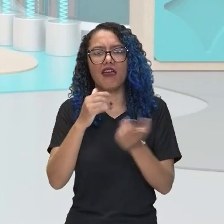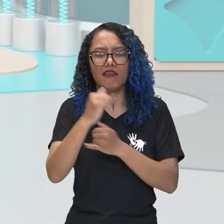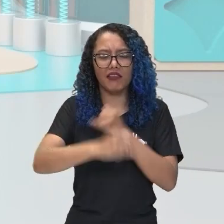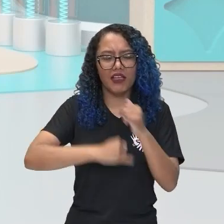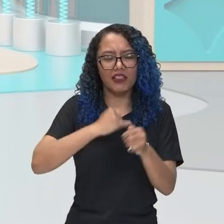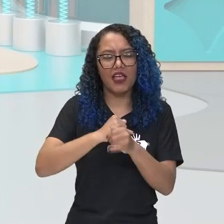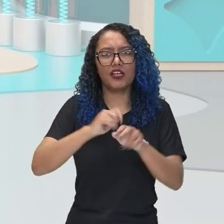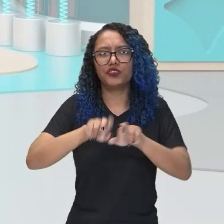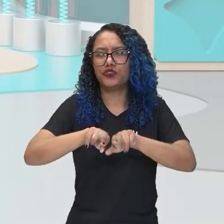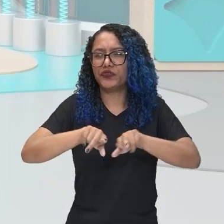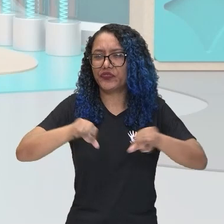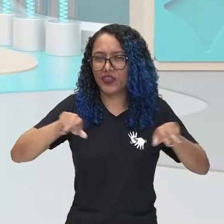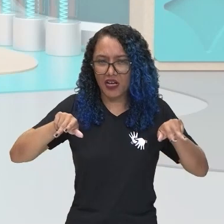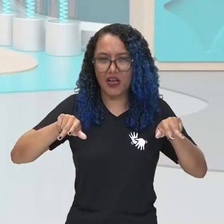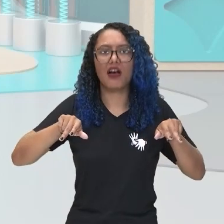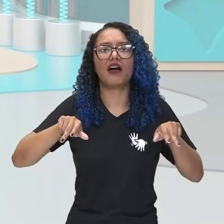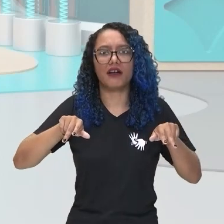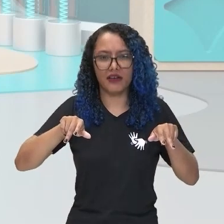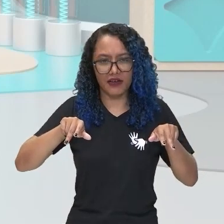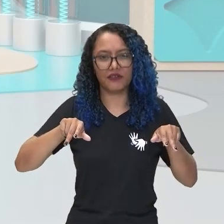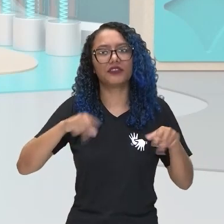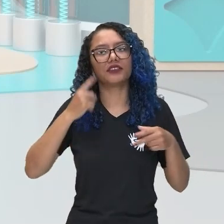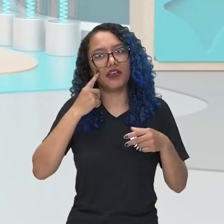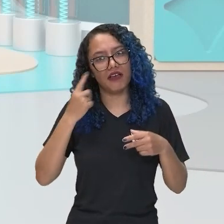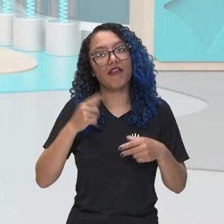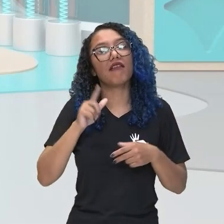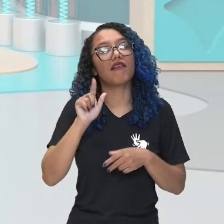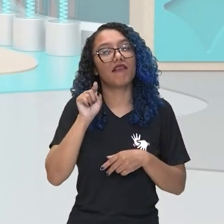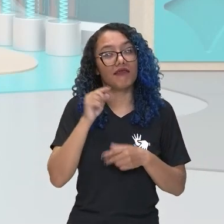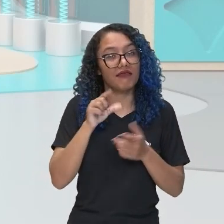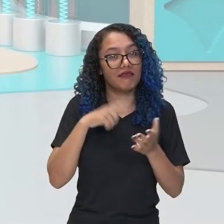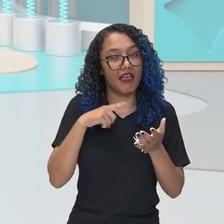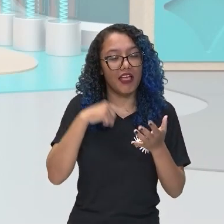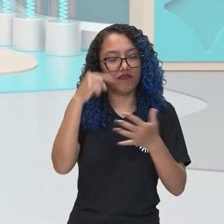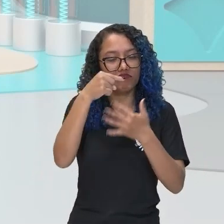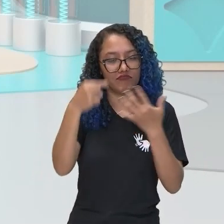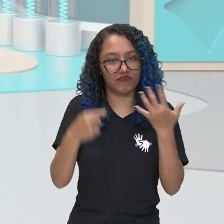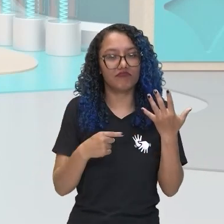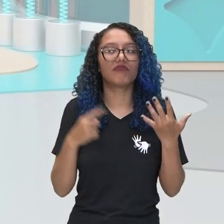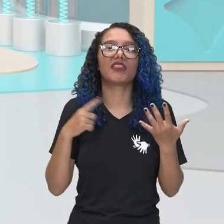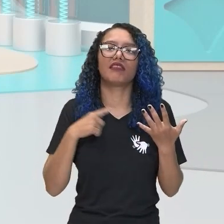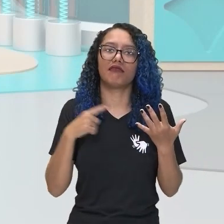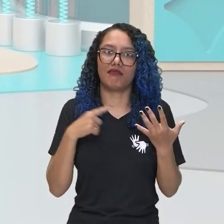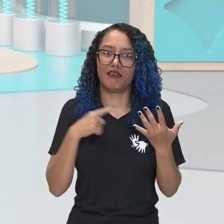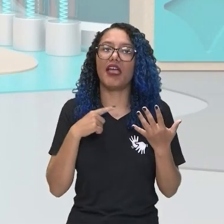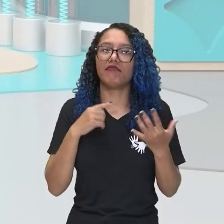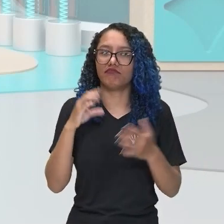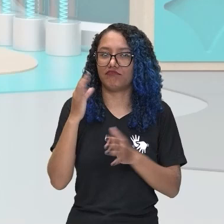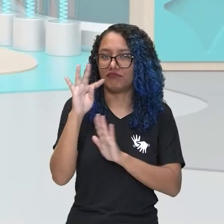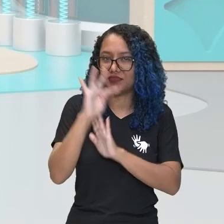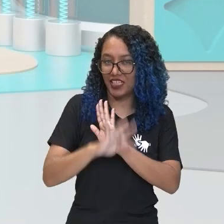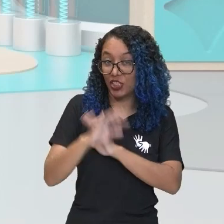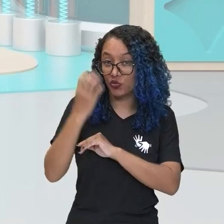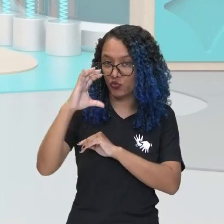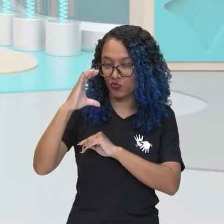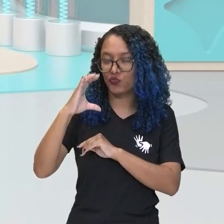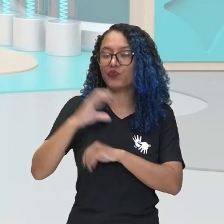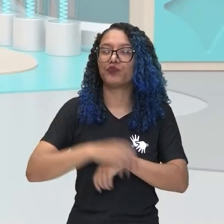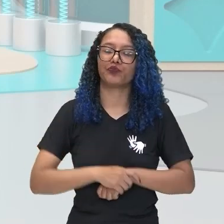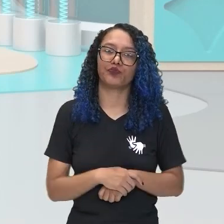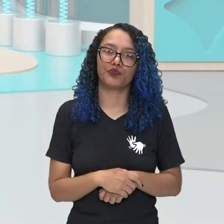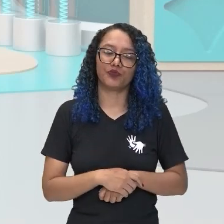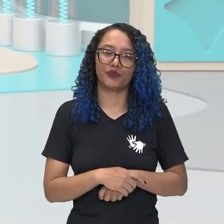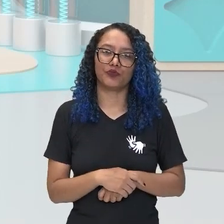ele vai ficar hospedado nesses suportes, ok? Muito bem. O que mais que nós podemos falar